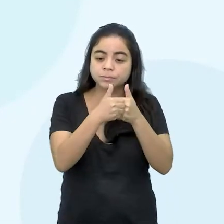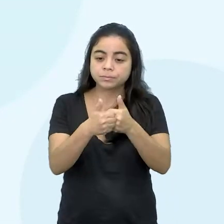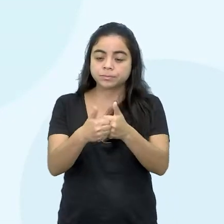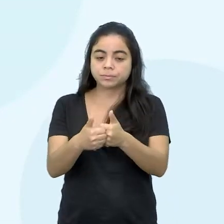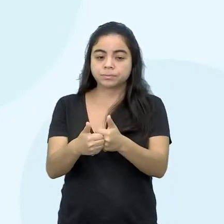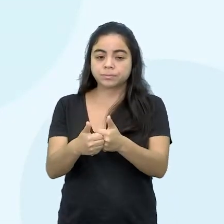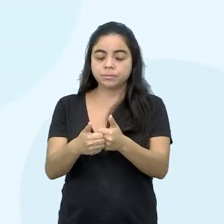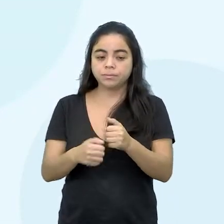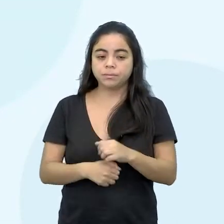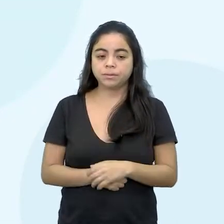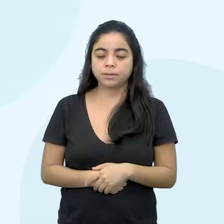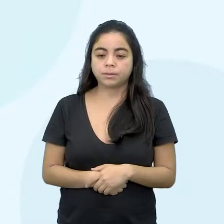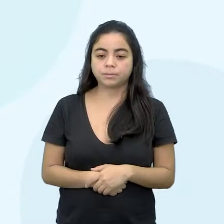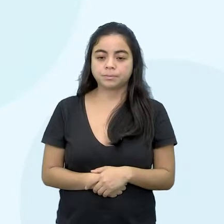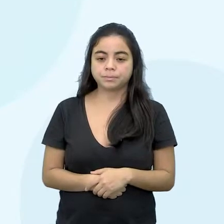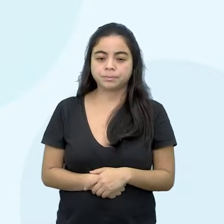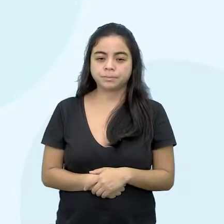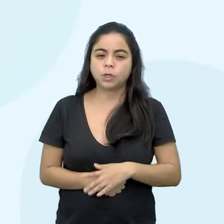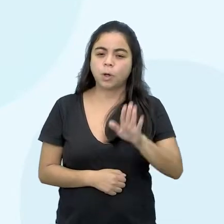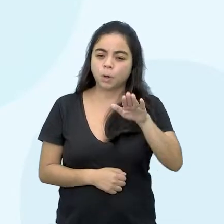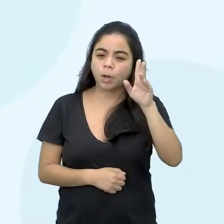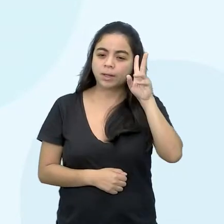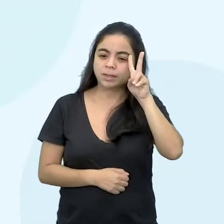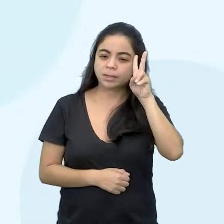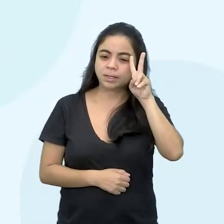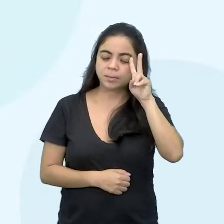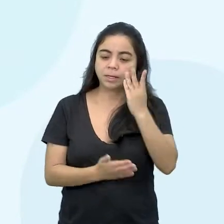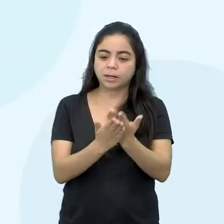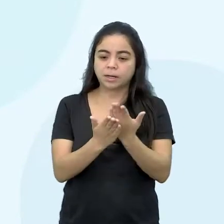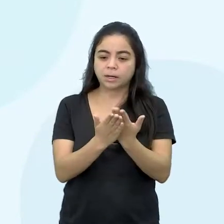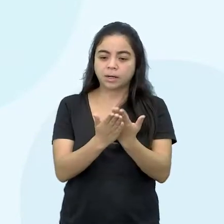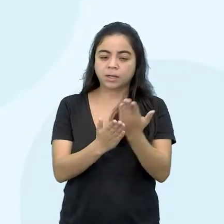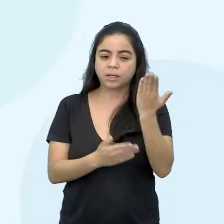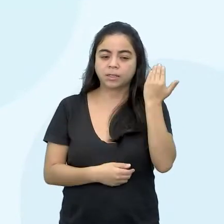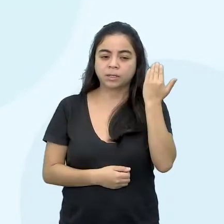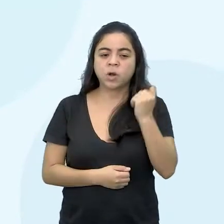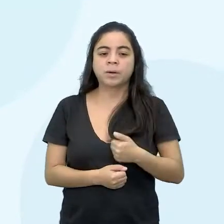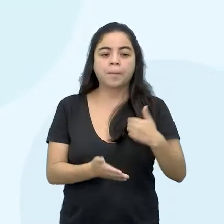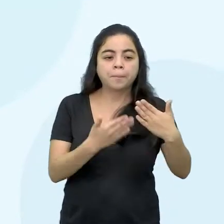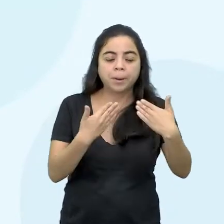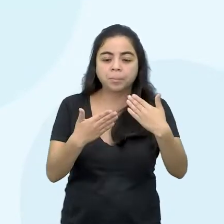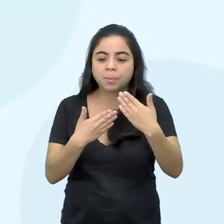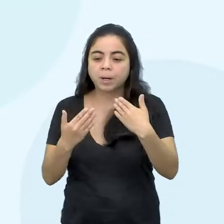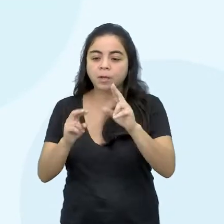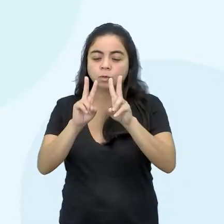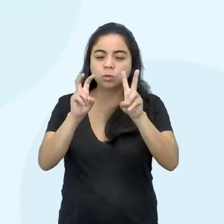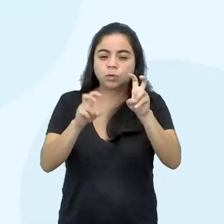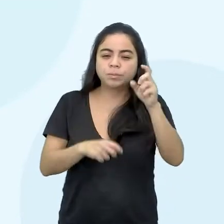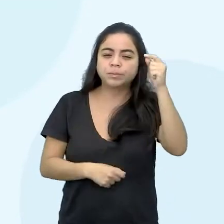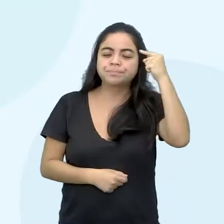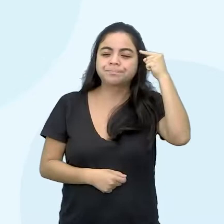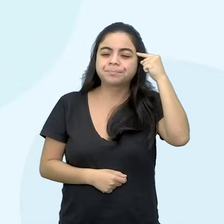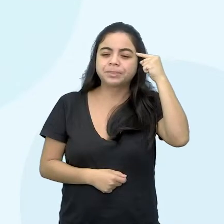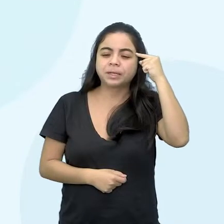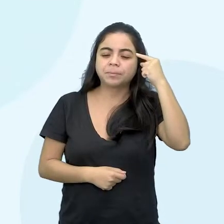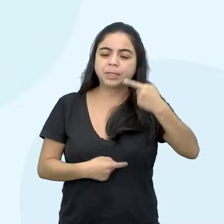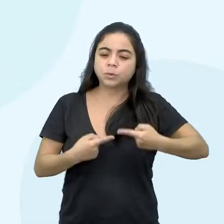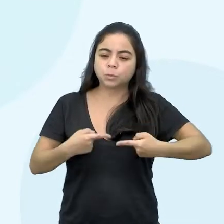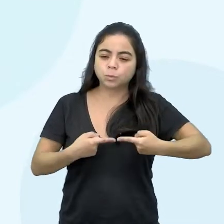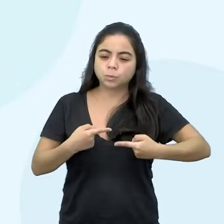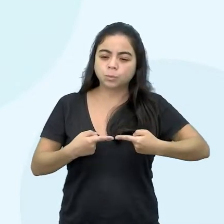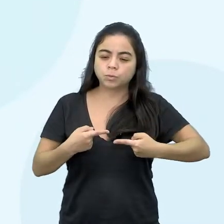né, a gente lembra que na aula anterior conversamos um pouco sobre o pensamento político